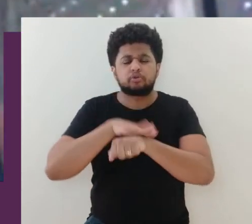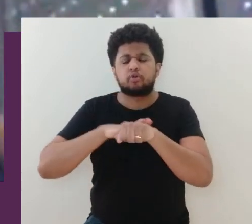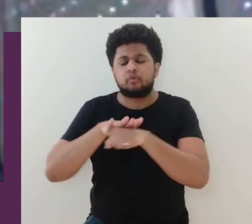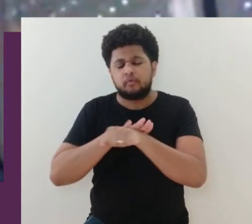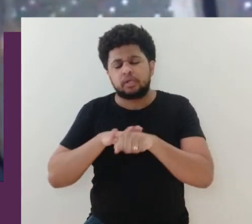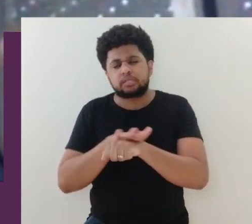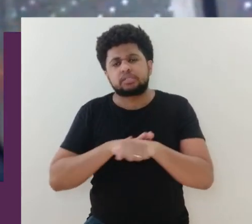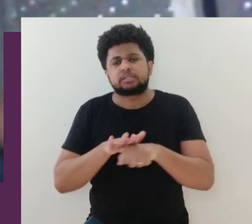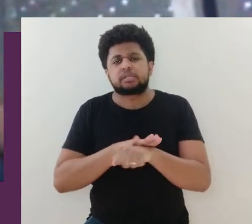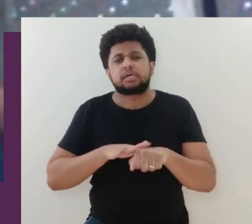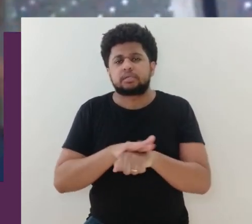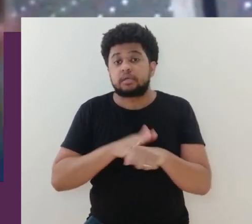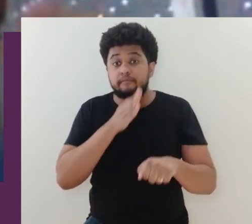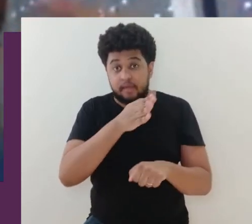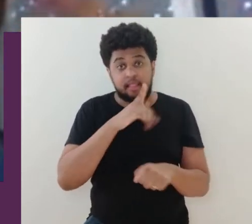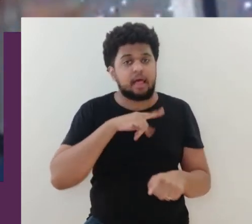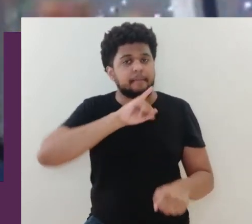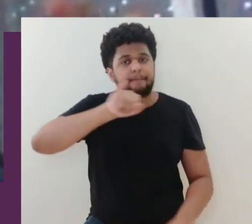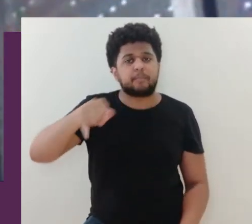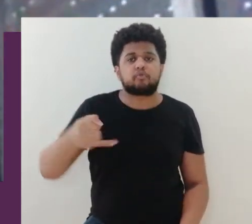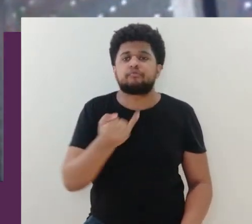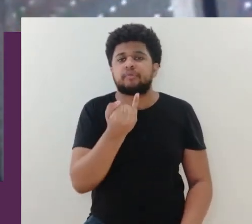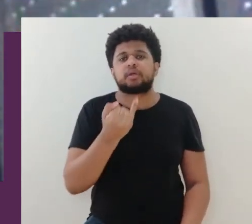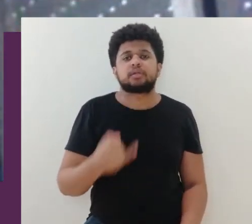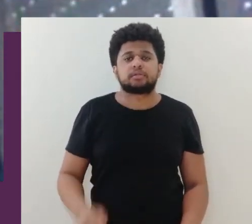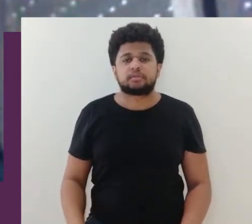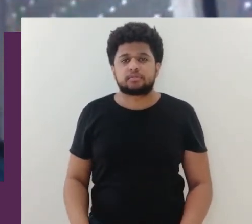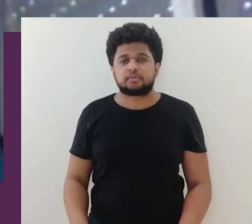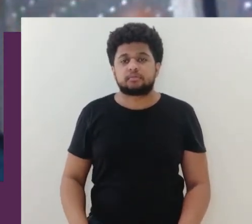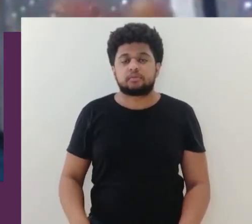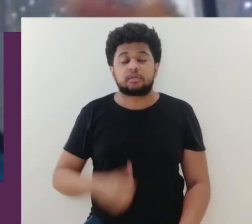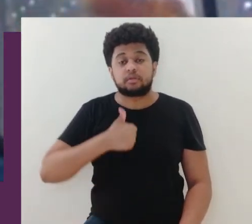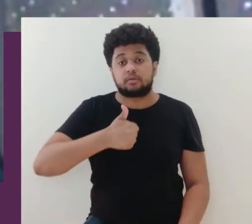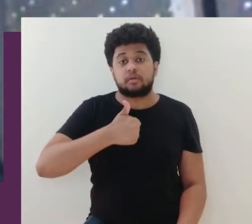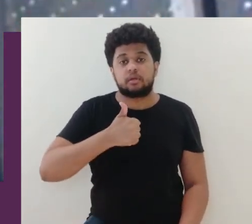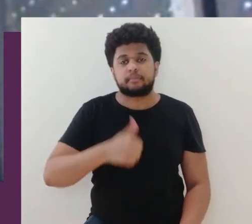discutir, pode conversar. E vão lá e aproveitem e curtam bastante esse canal.